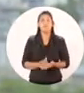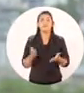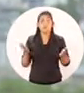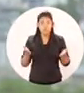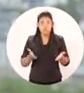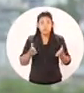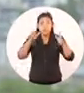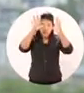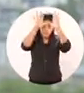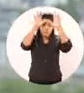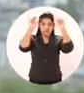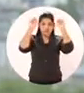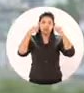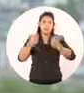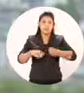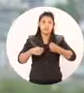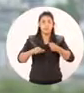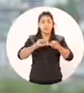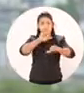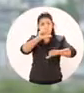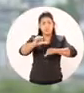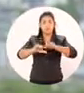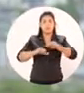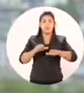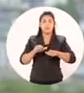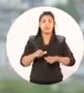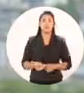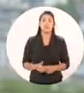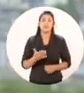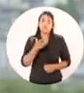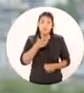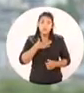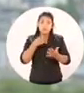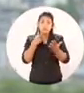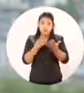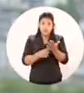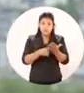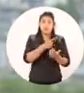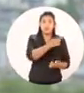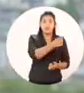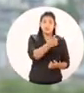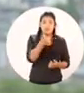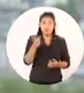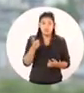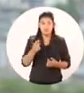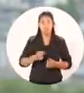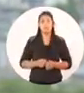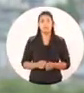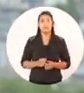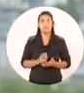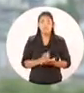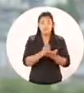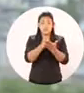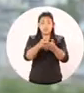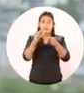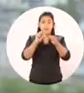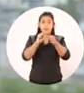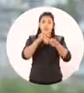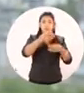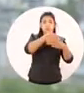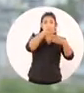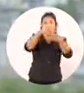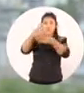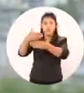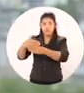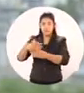Por isso, o Acre precisa de uma mudança. Meu compromisso com você. Vamos concluir todas as